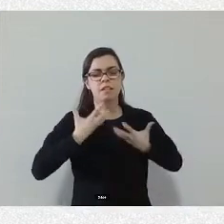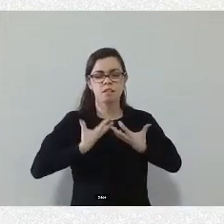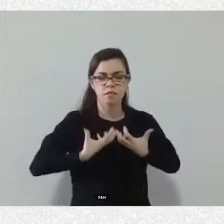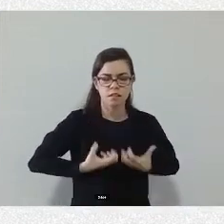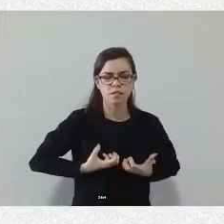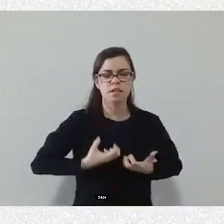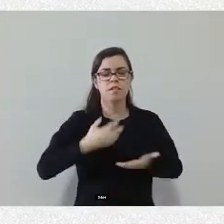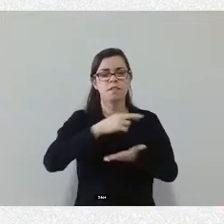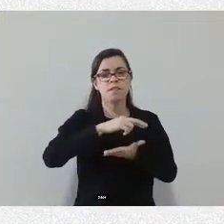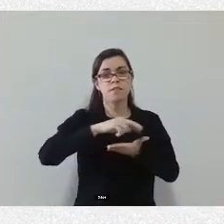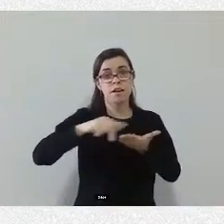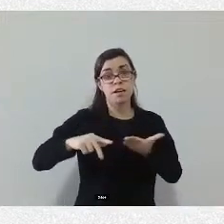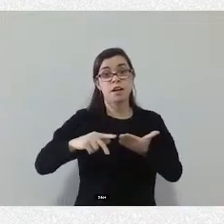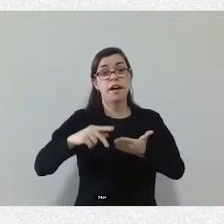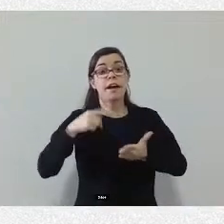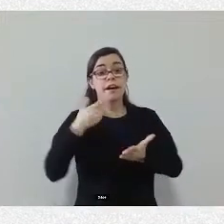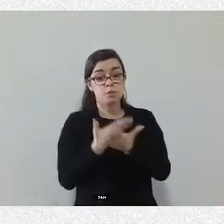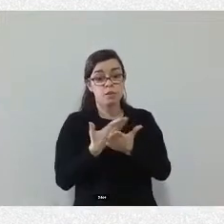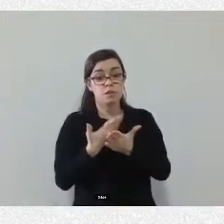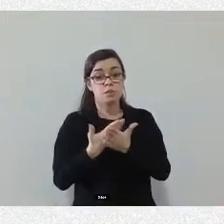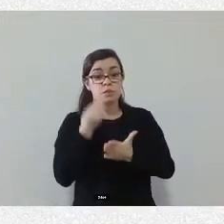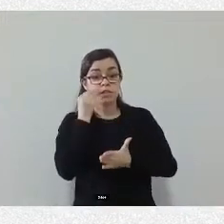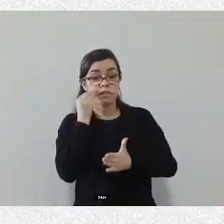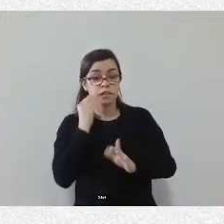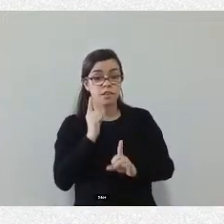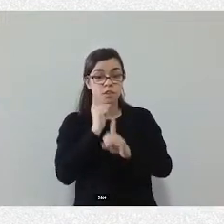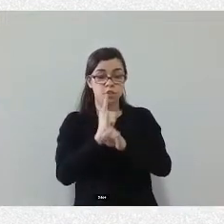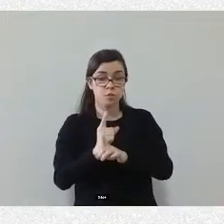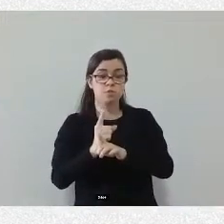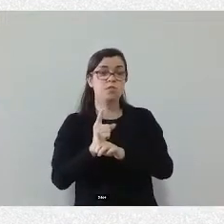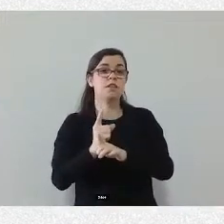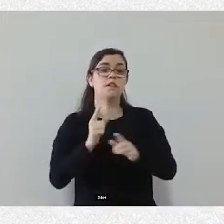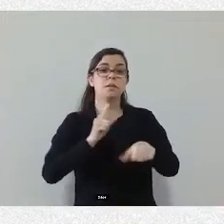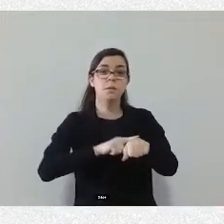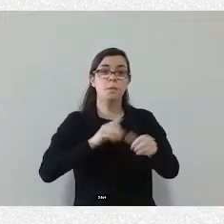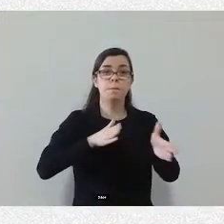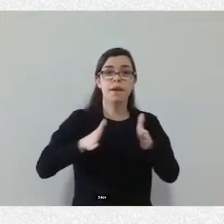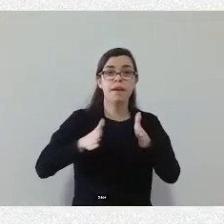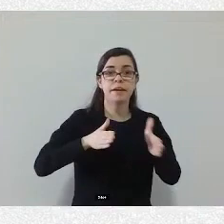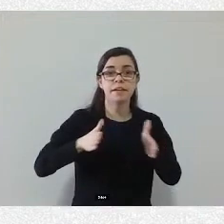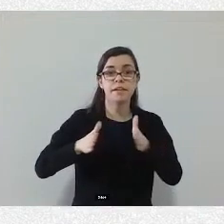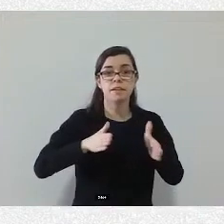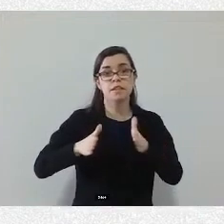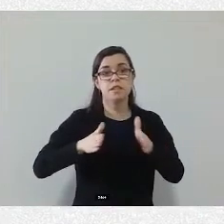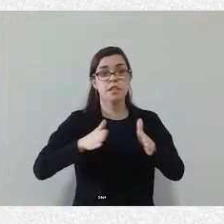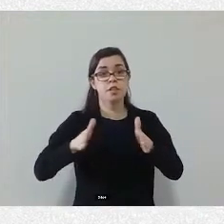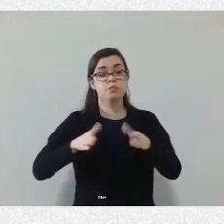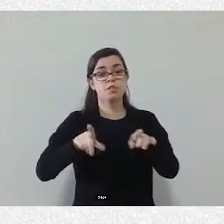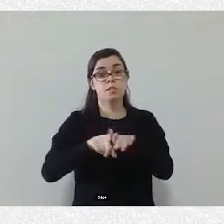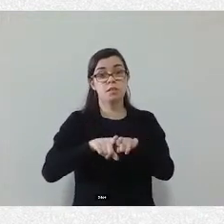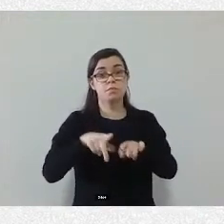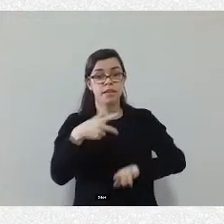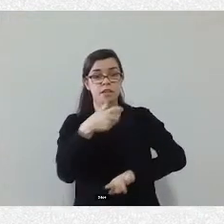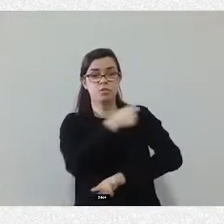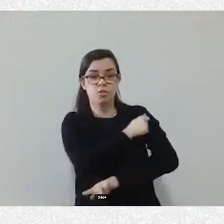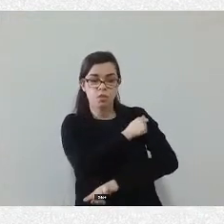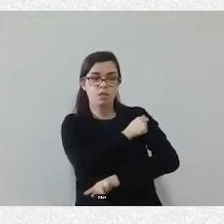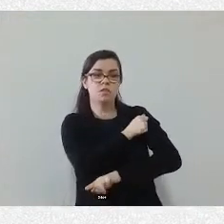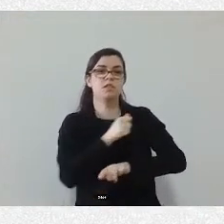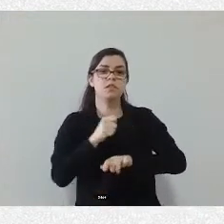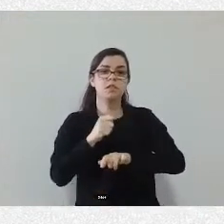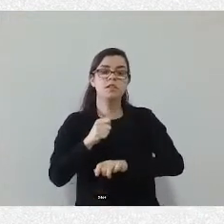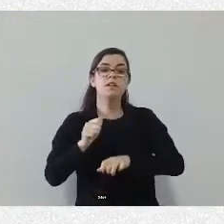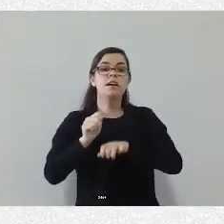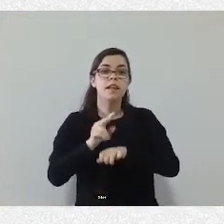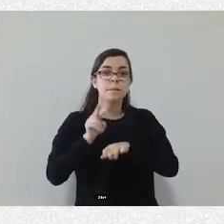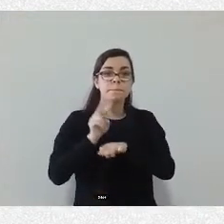duração, por exemplo, da proteção conferida, né, pelas doses recomendadas hoje no nosso Programa